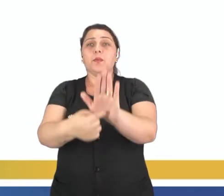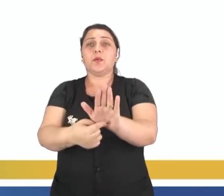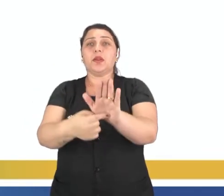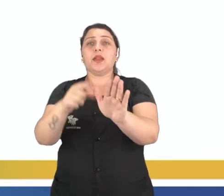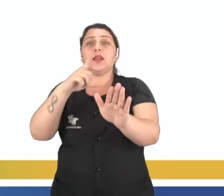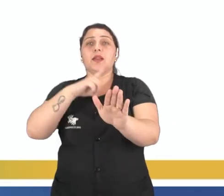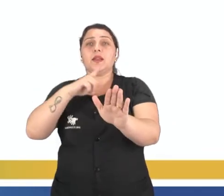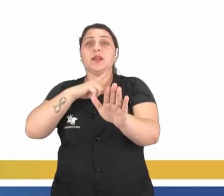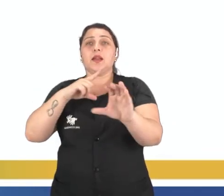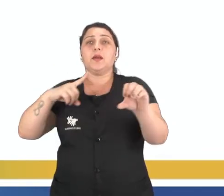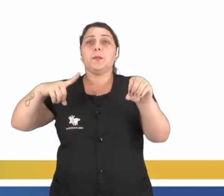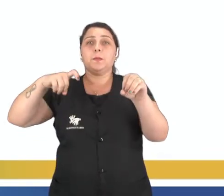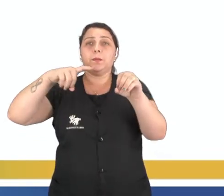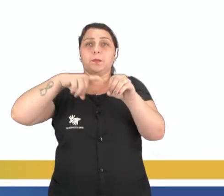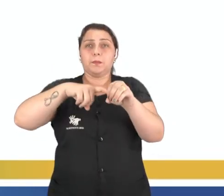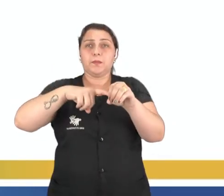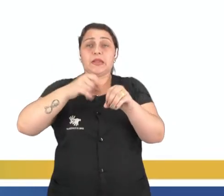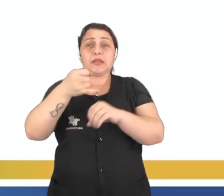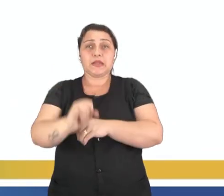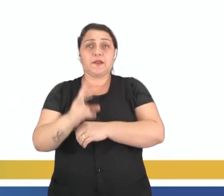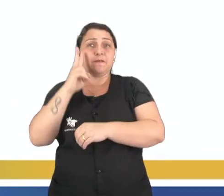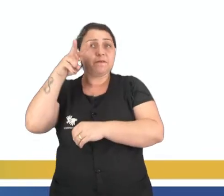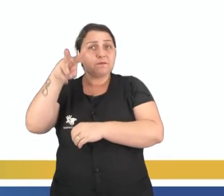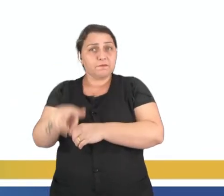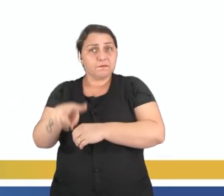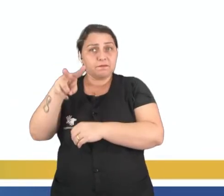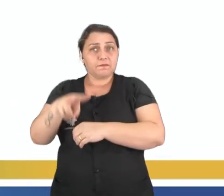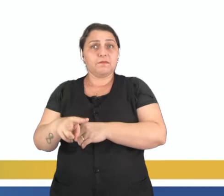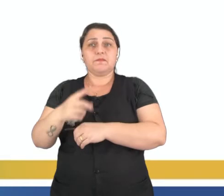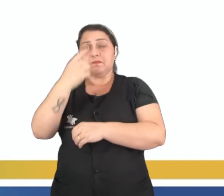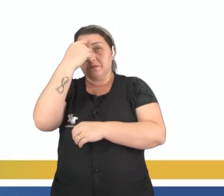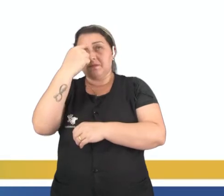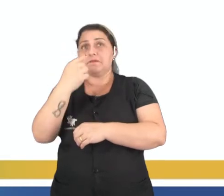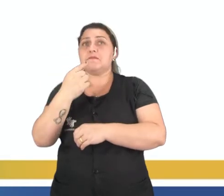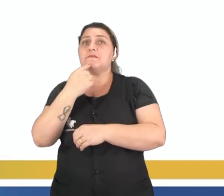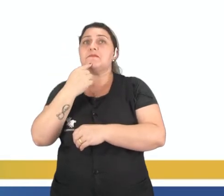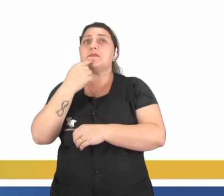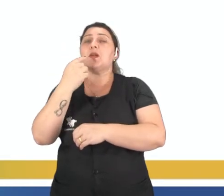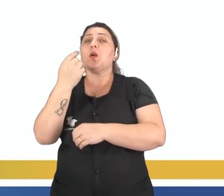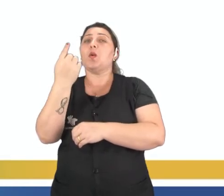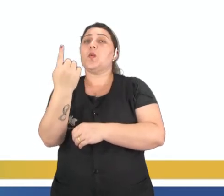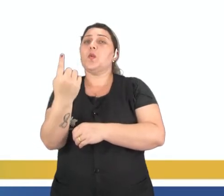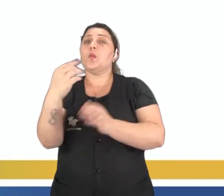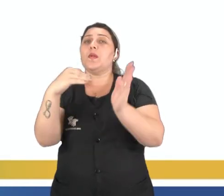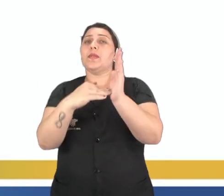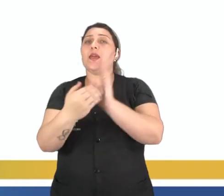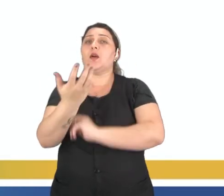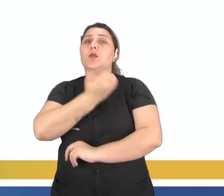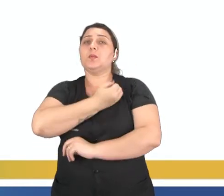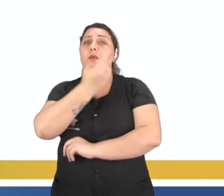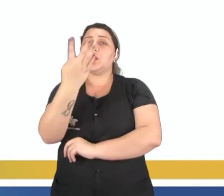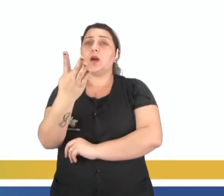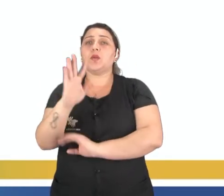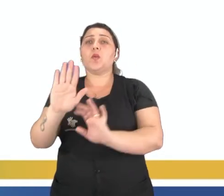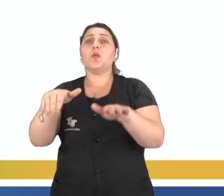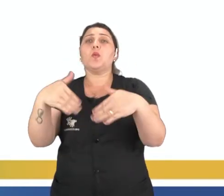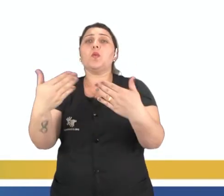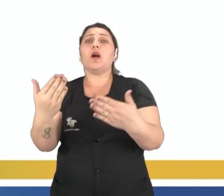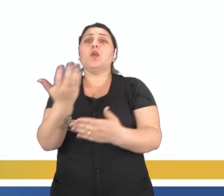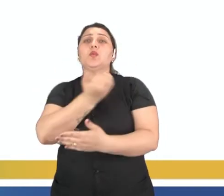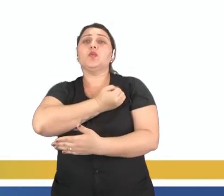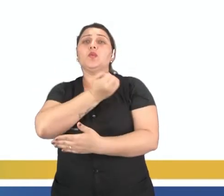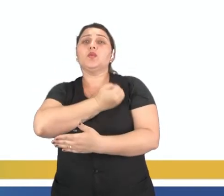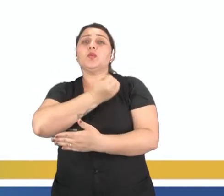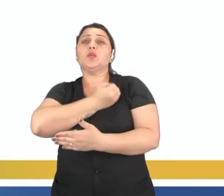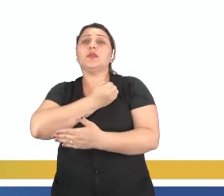ocorre a fecundação? Se vocês observarem essa figura, ela tá enumerada de 1 a 4, então vocês têm que dizer qual desses